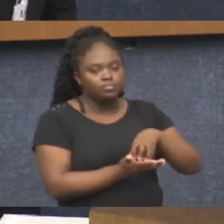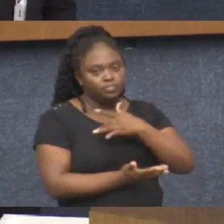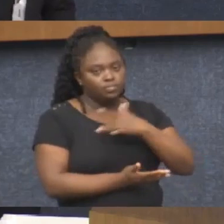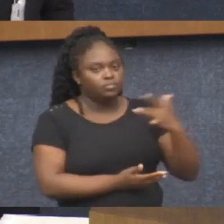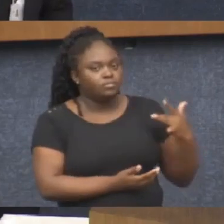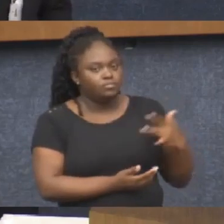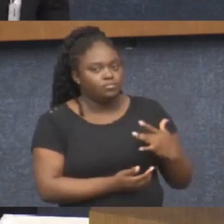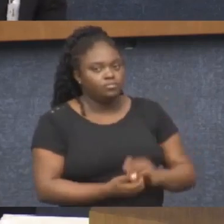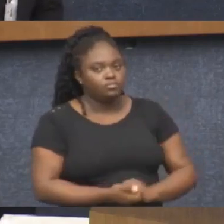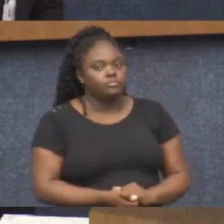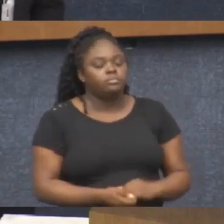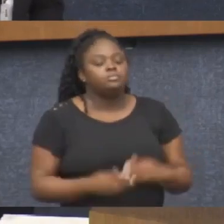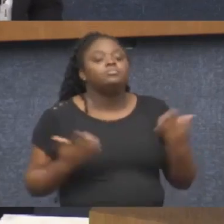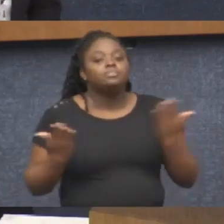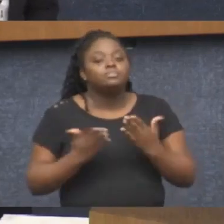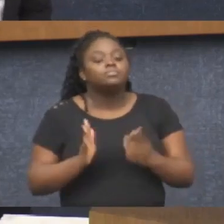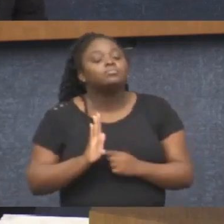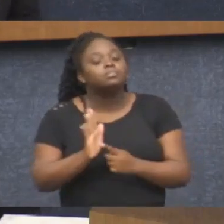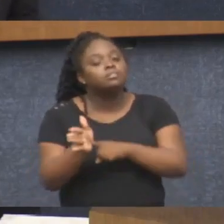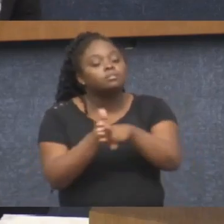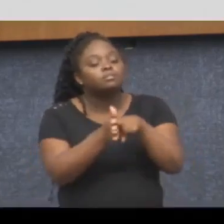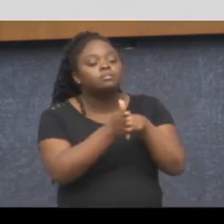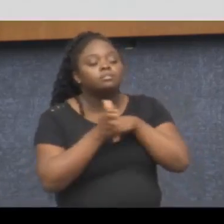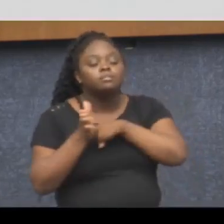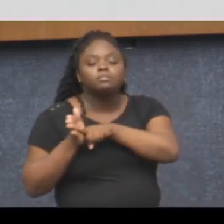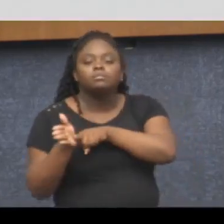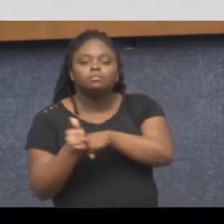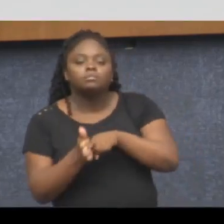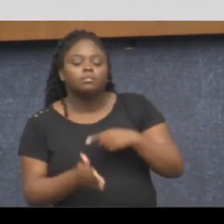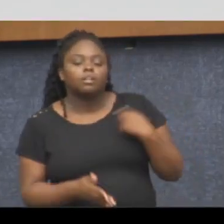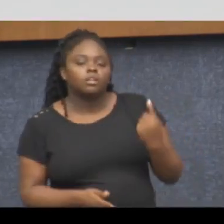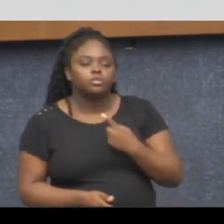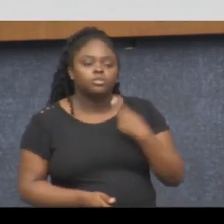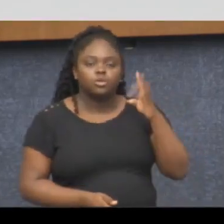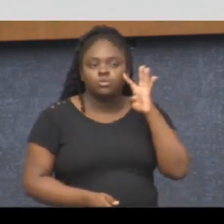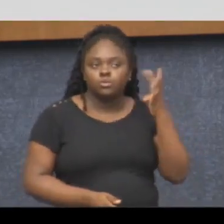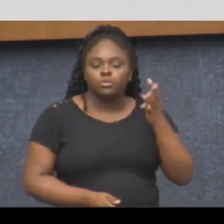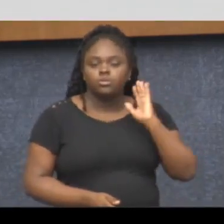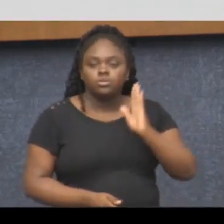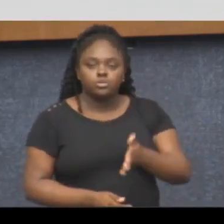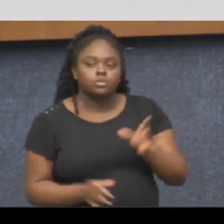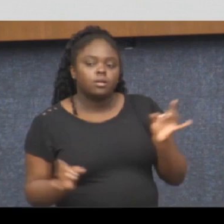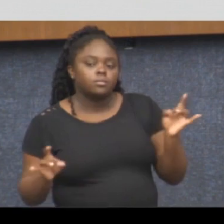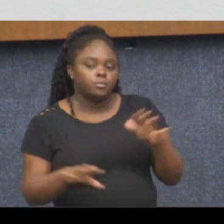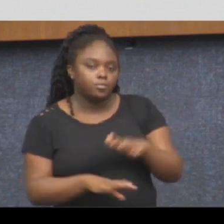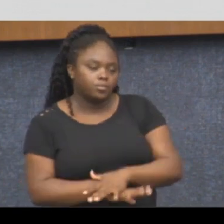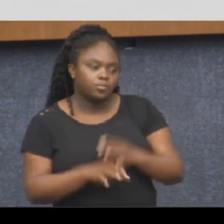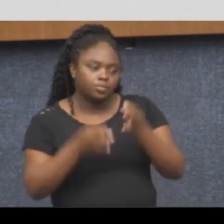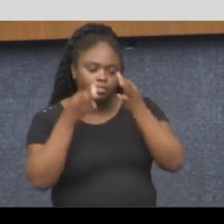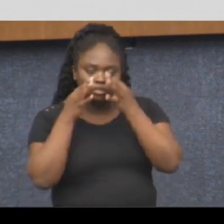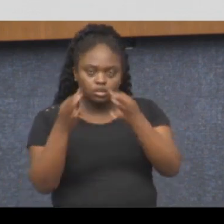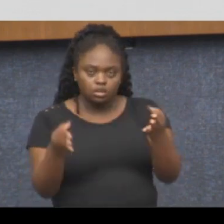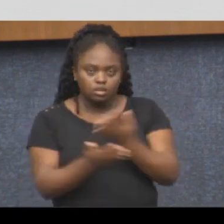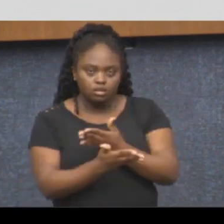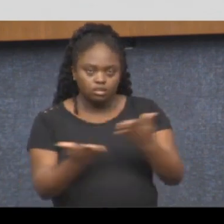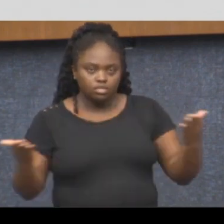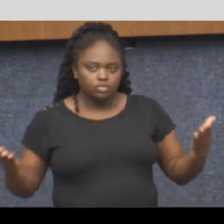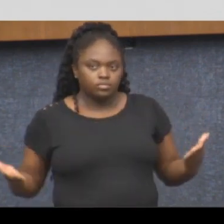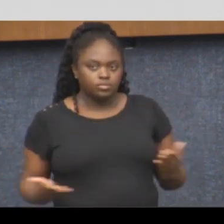Então, vamos lá. Agora eu vou trazer os dados. Essas são as conclusões, né, que eu trouxe já chamando a atenção para